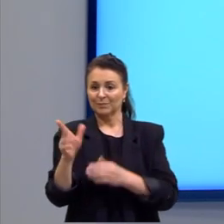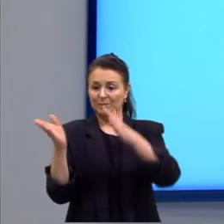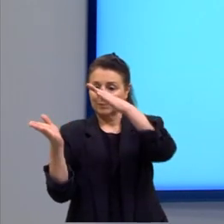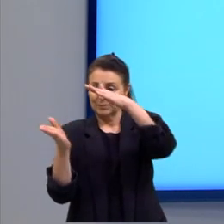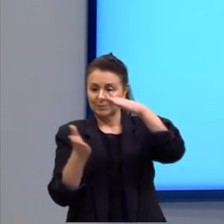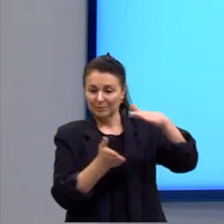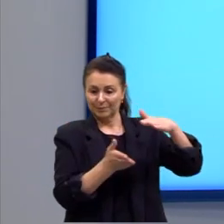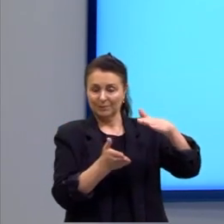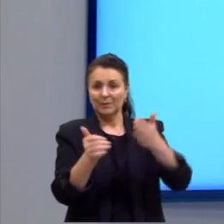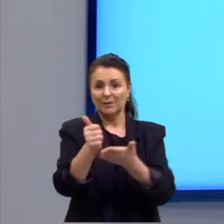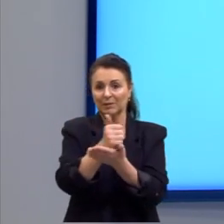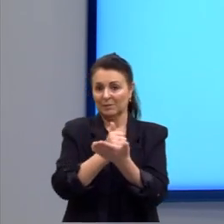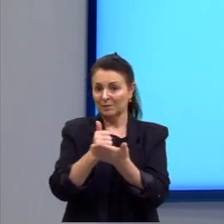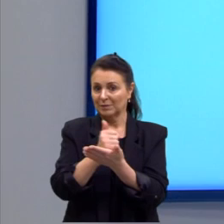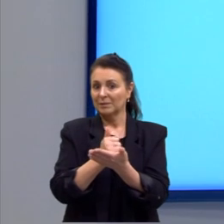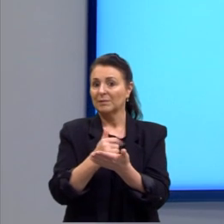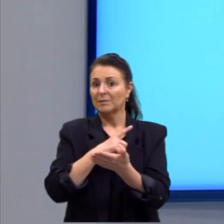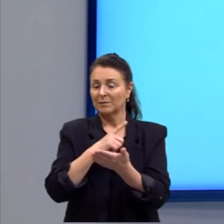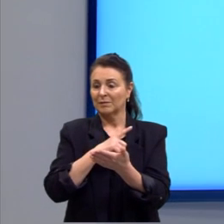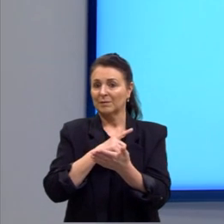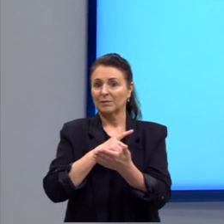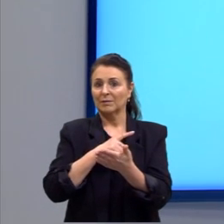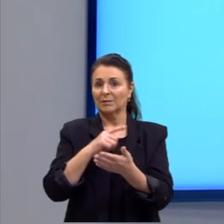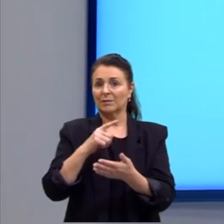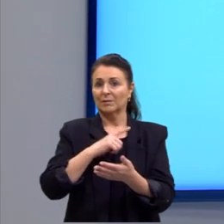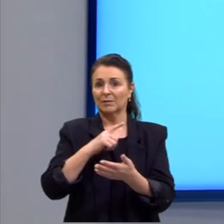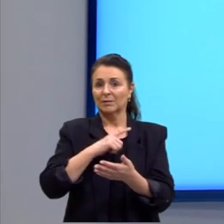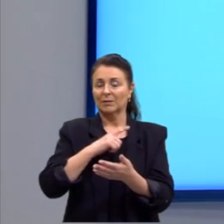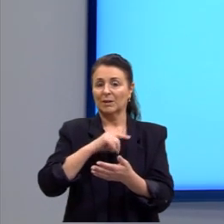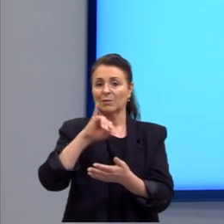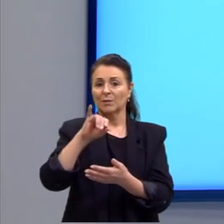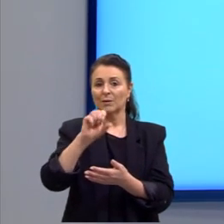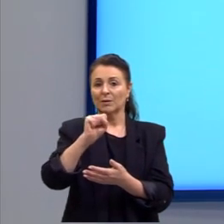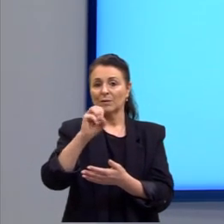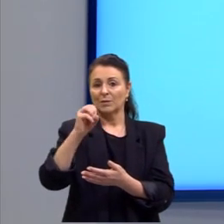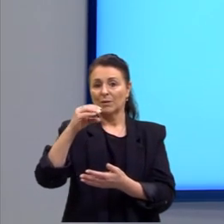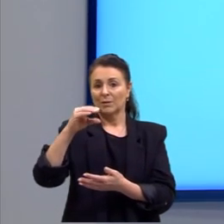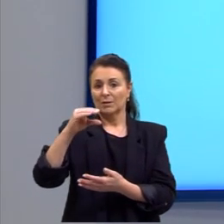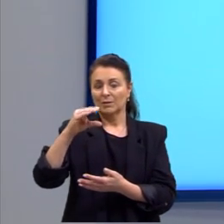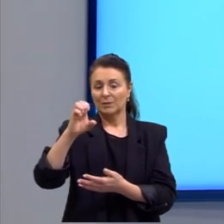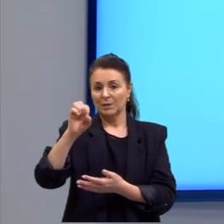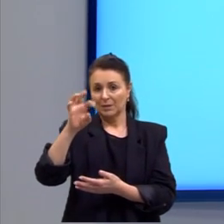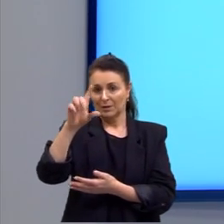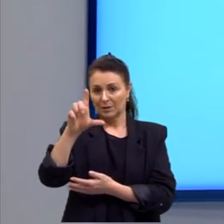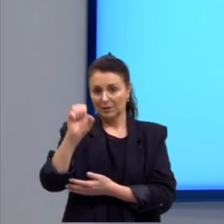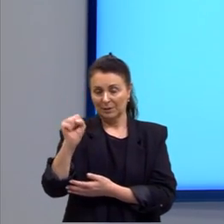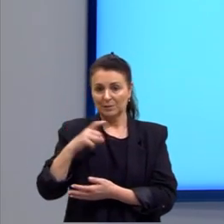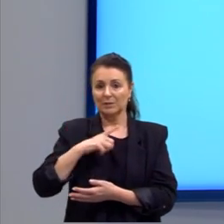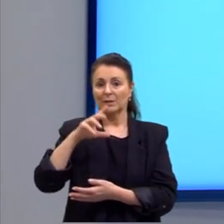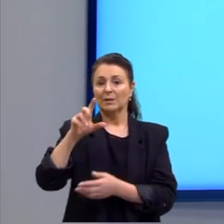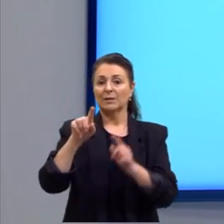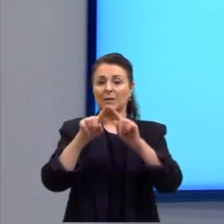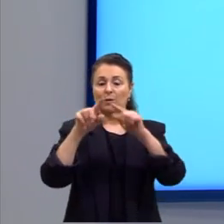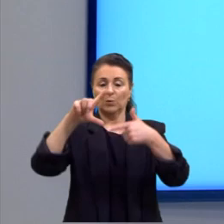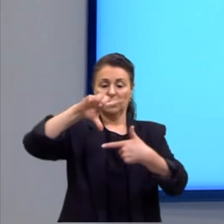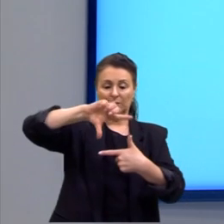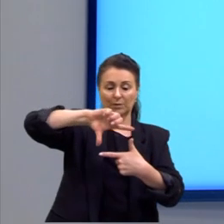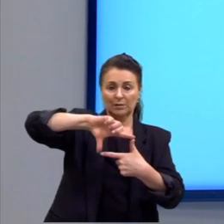então de base então nós temos trapézio isósceles retângulo e escaleno